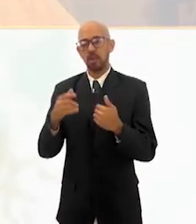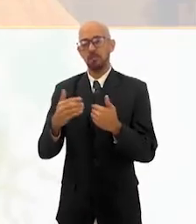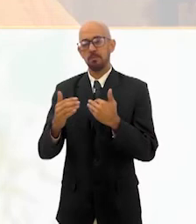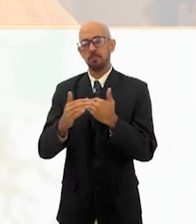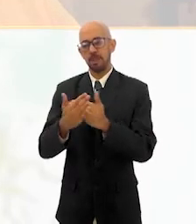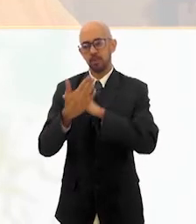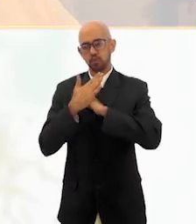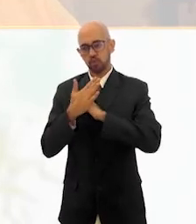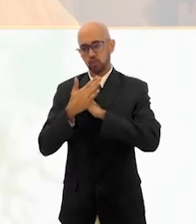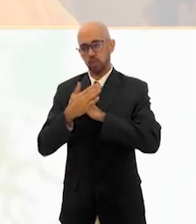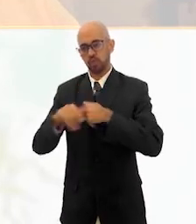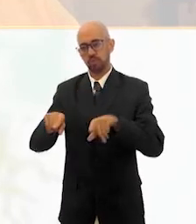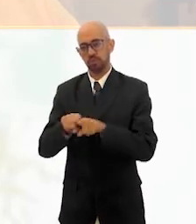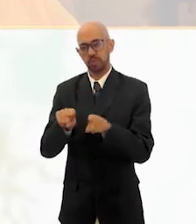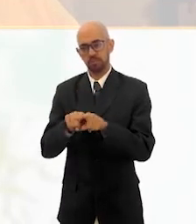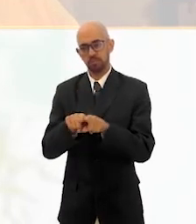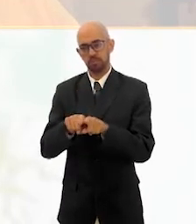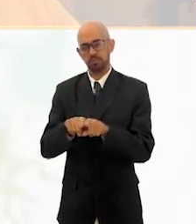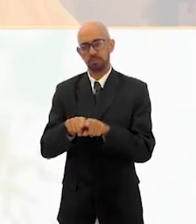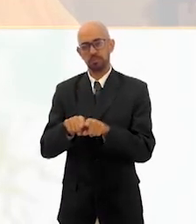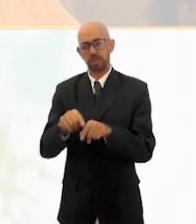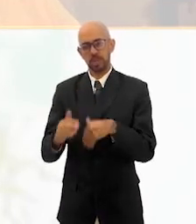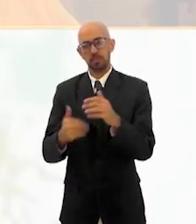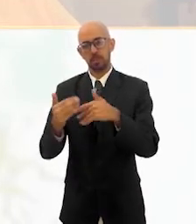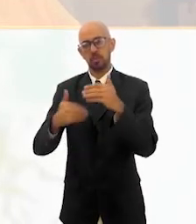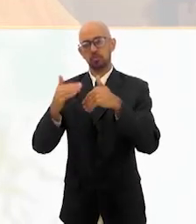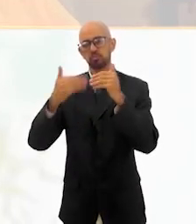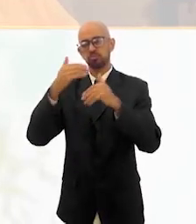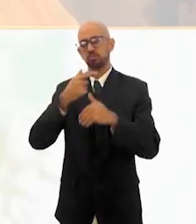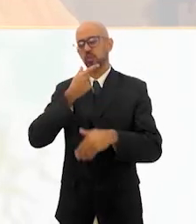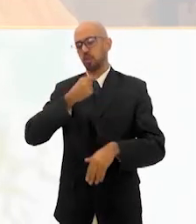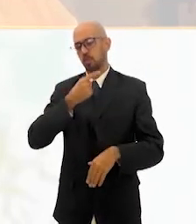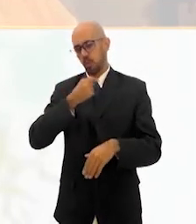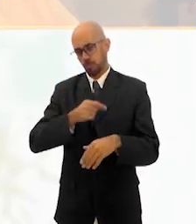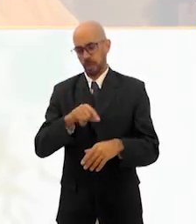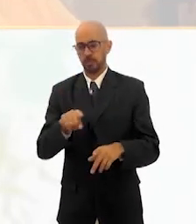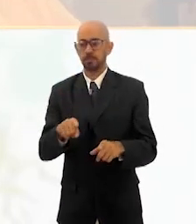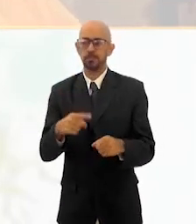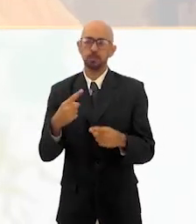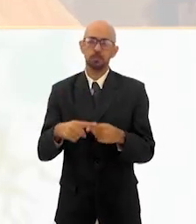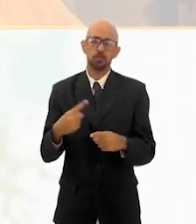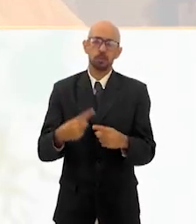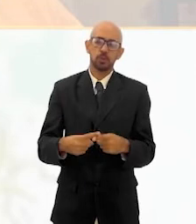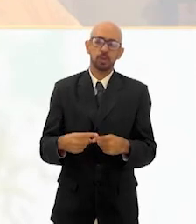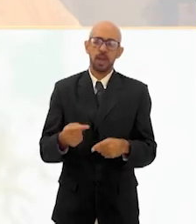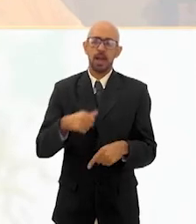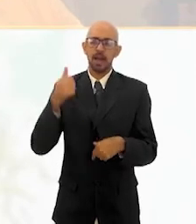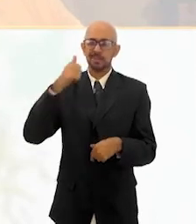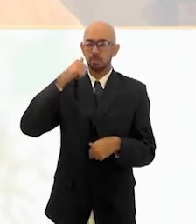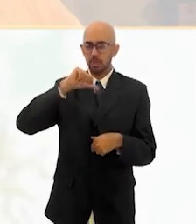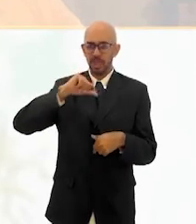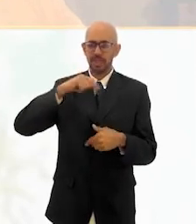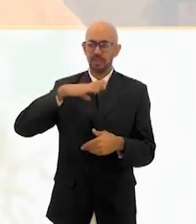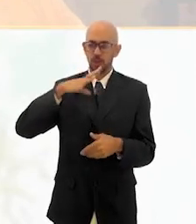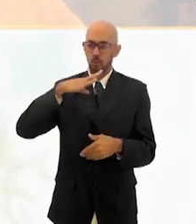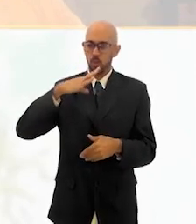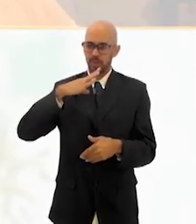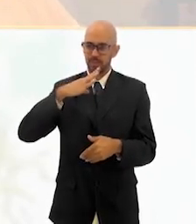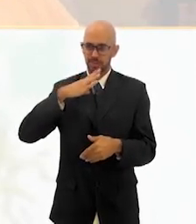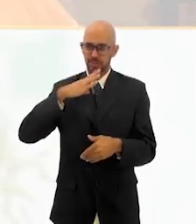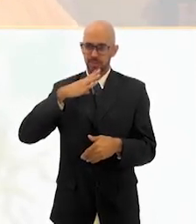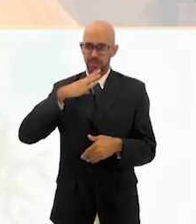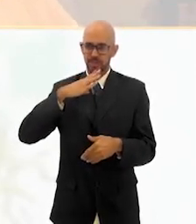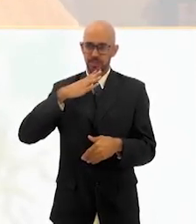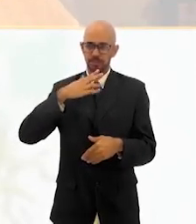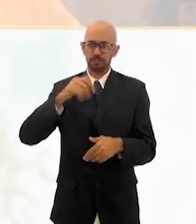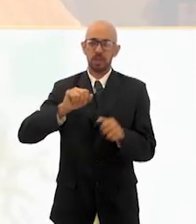muito na minha formação também como homem, né? Pelas Perfeito. as meninas que eu conheci lá,